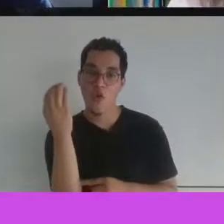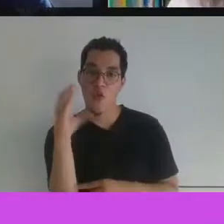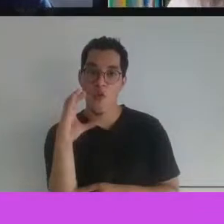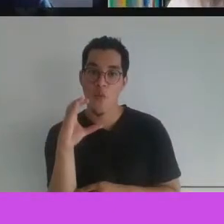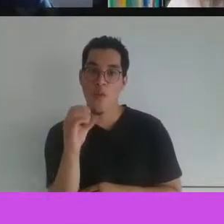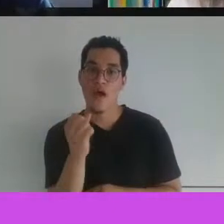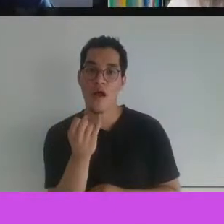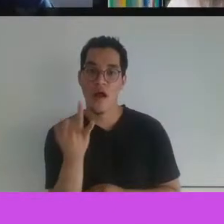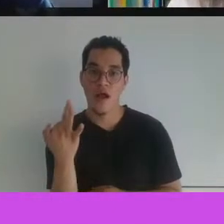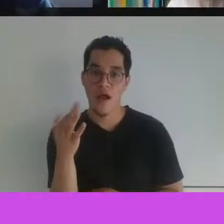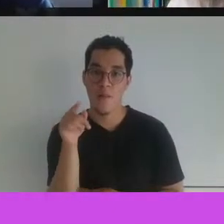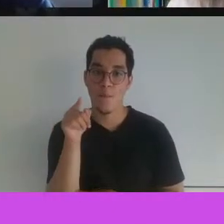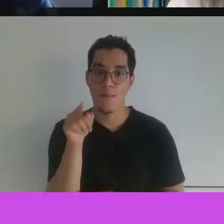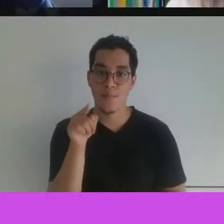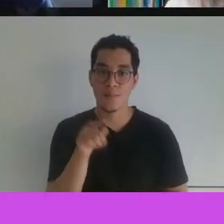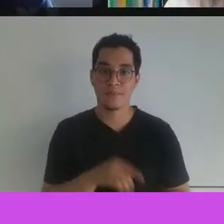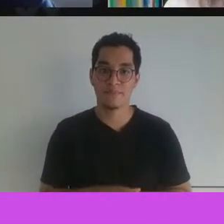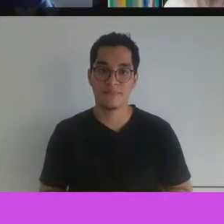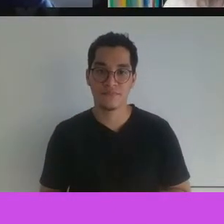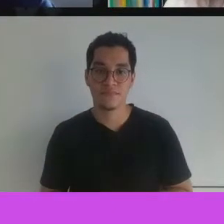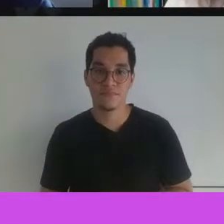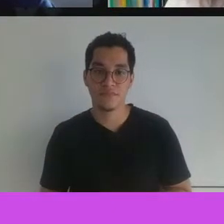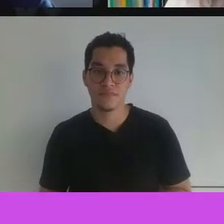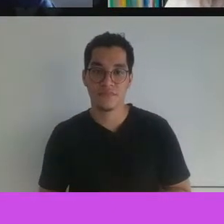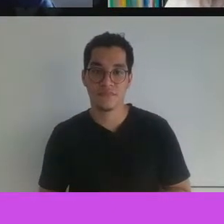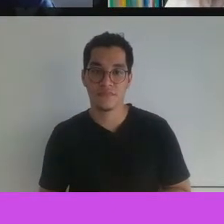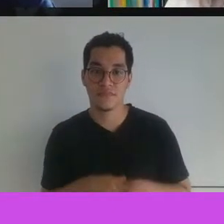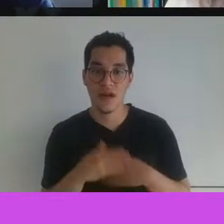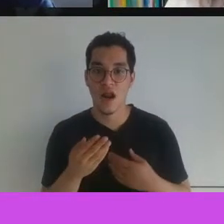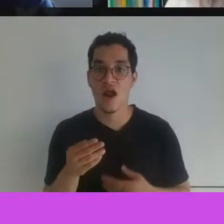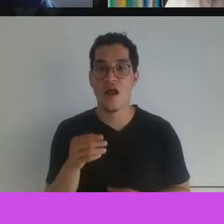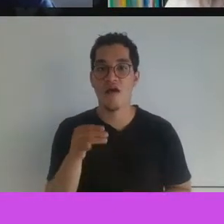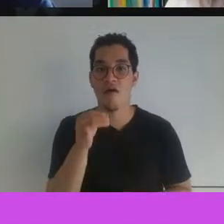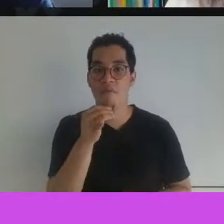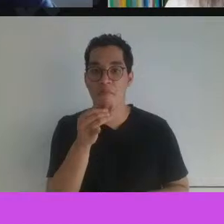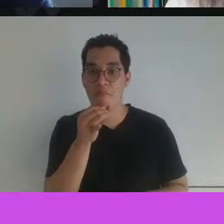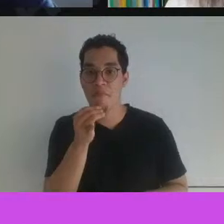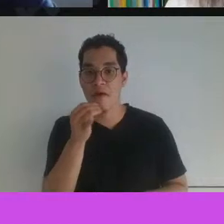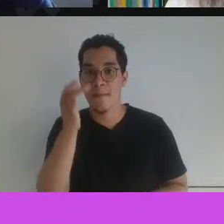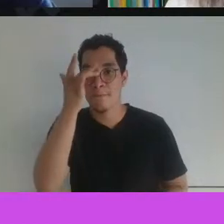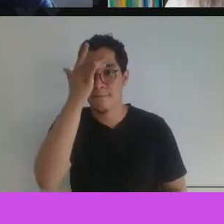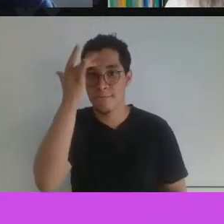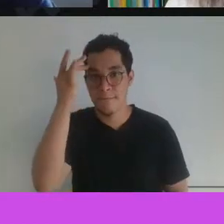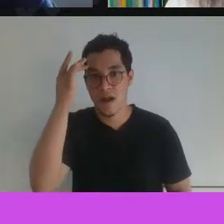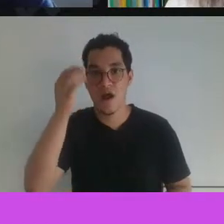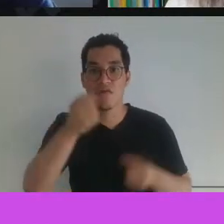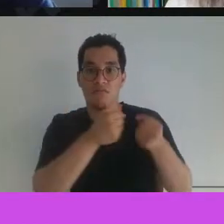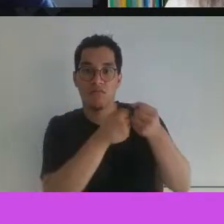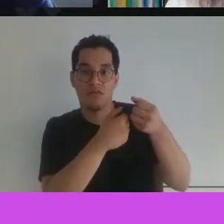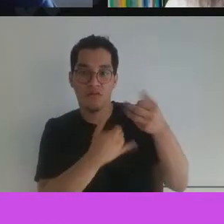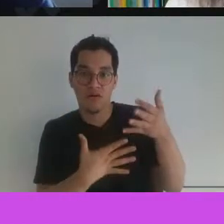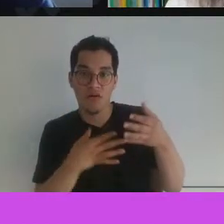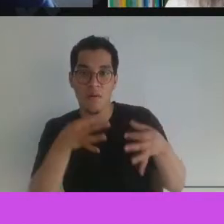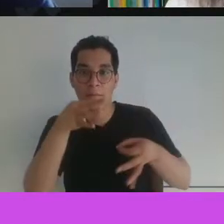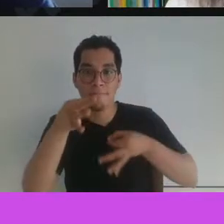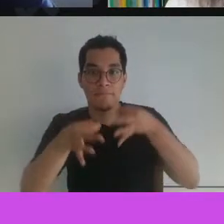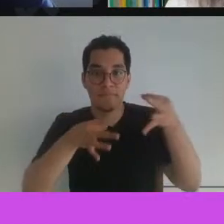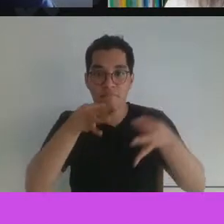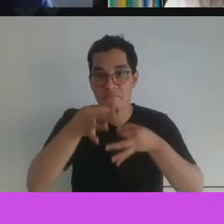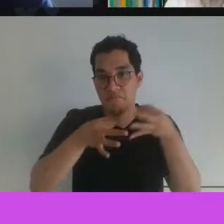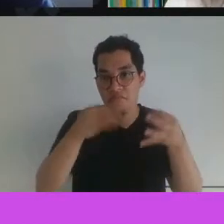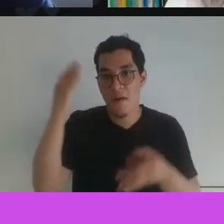colocar novamente aí para a senhora ver, as pessoas comentando bastante e todos os comentários de muito elogio à